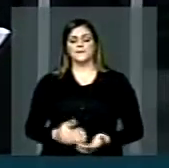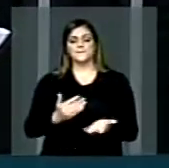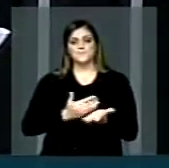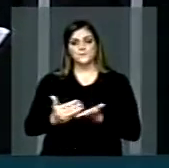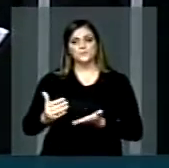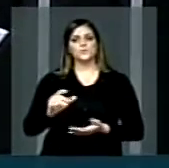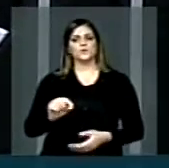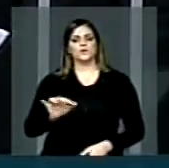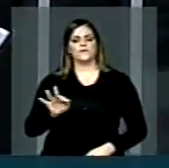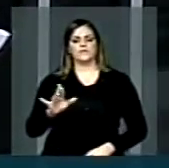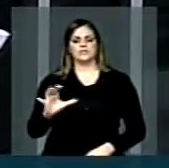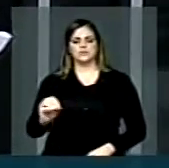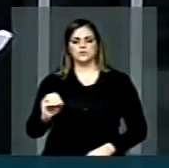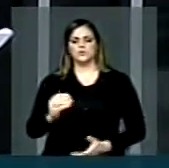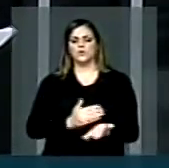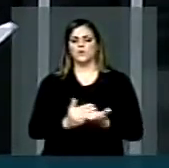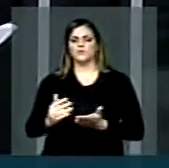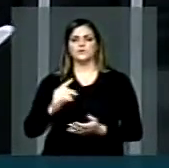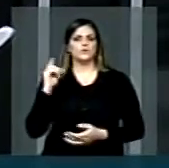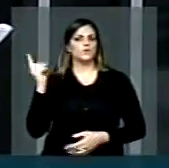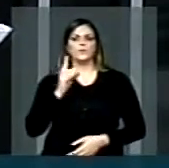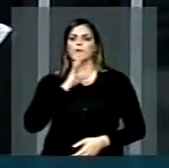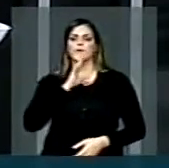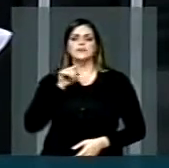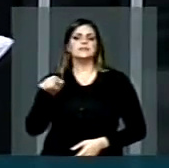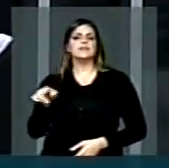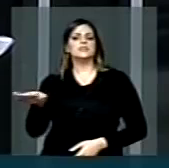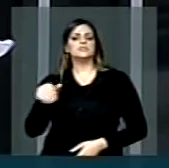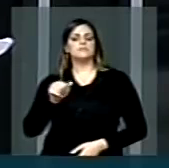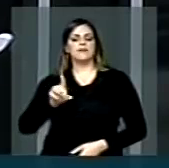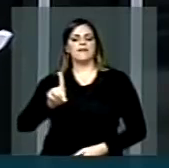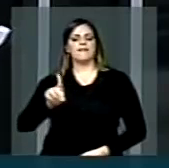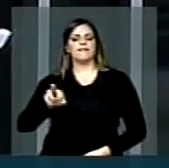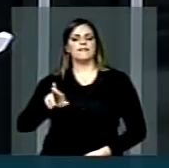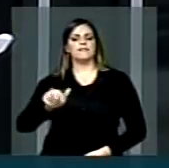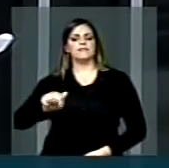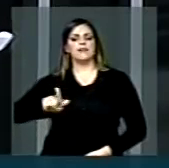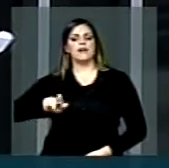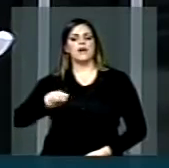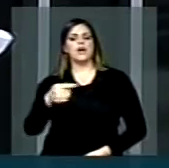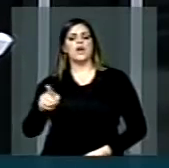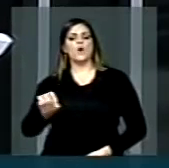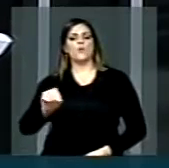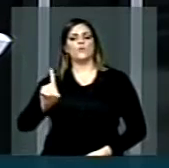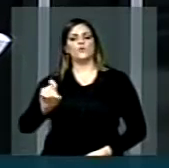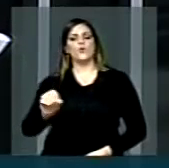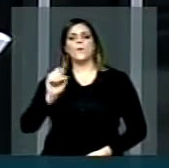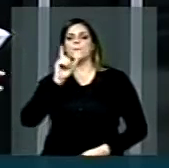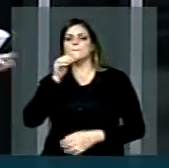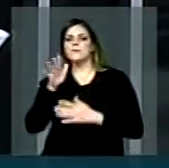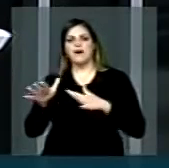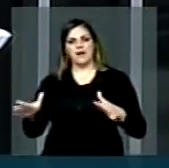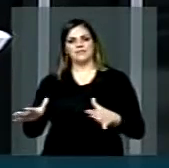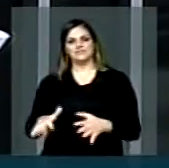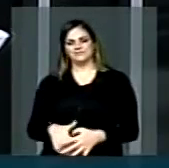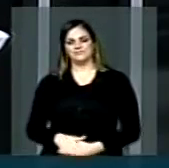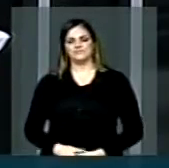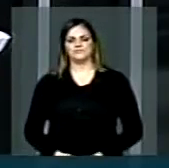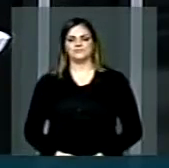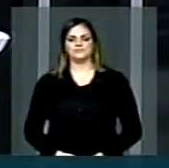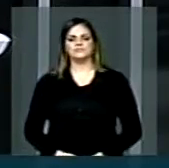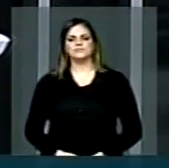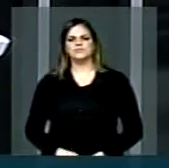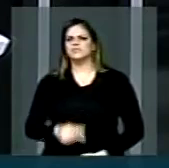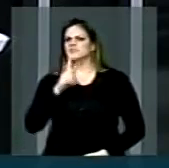que Francisco do Nascimento passa a ser conhecido como Dragão do Mar, o jangadeiro da abolição do Ceará. A